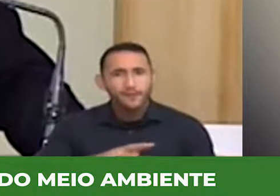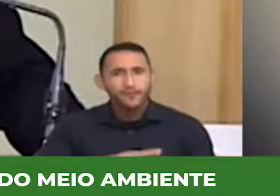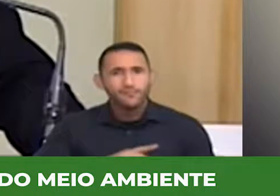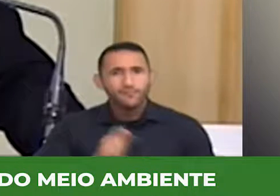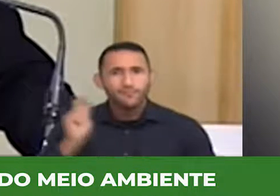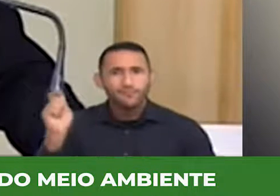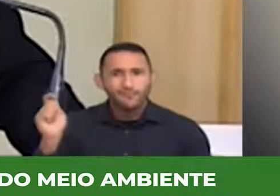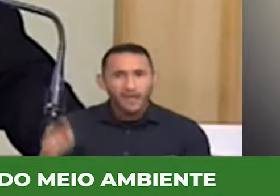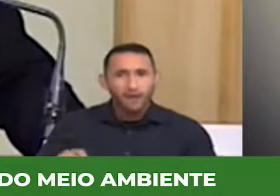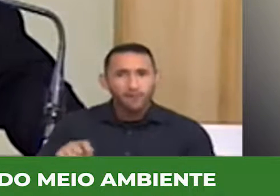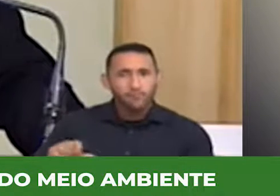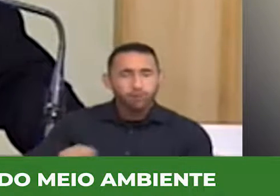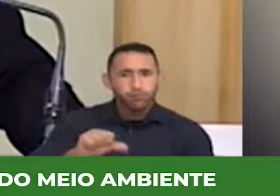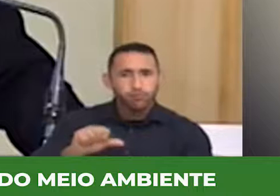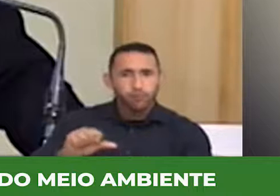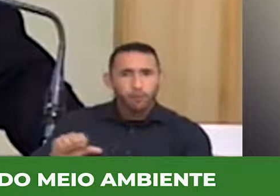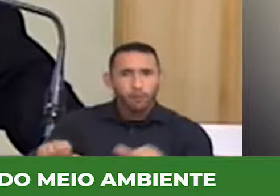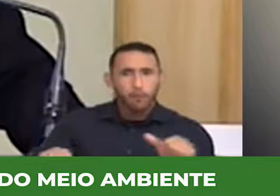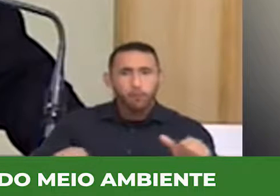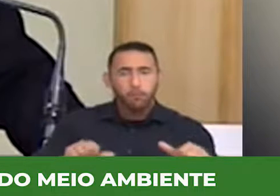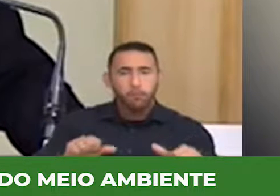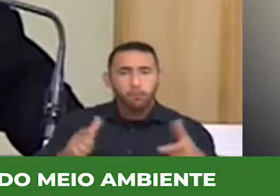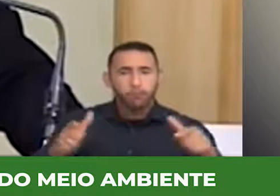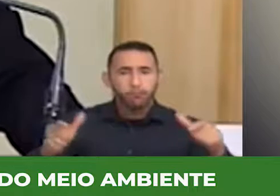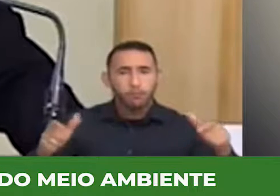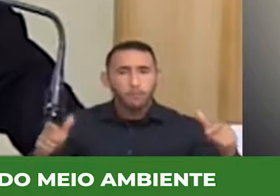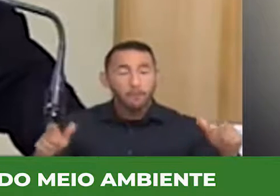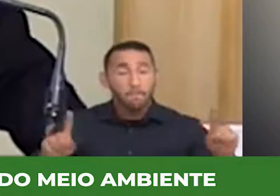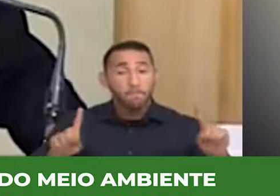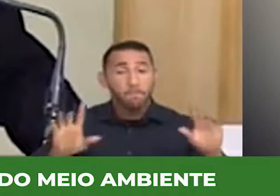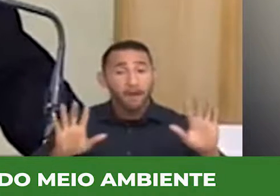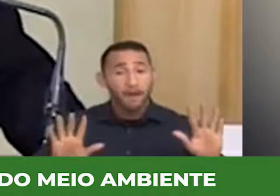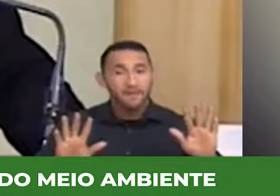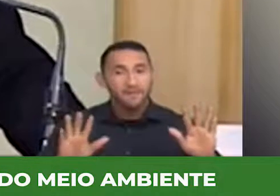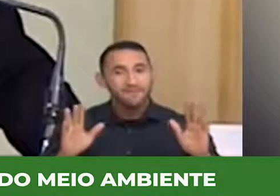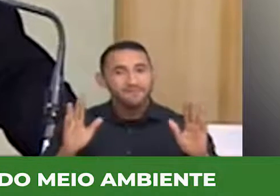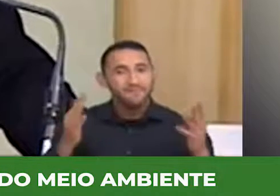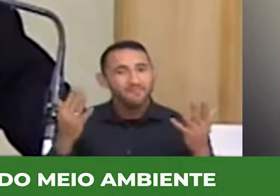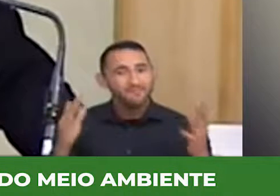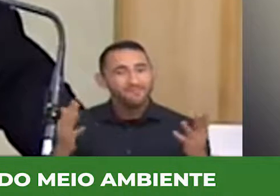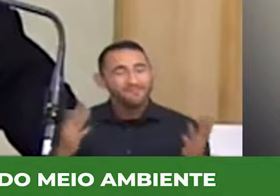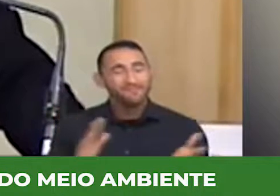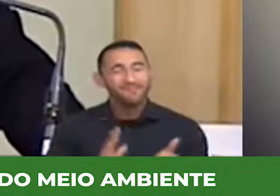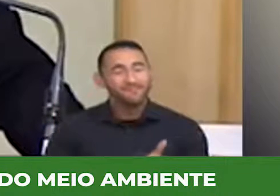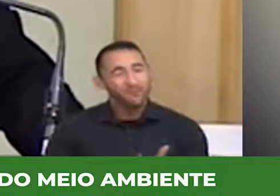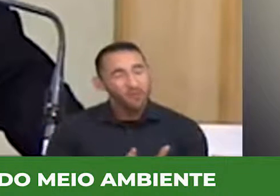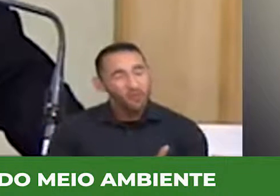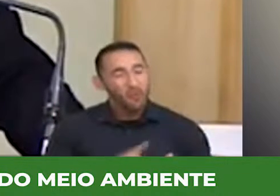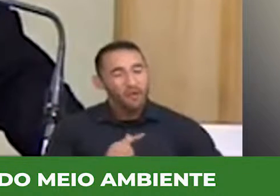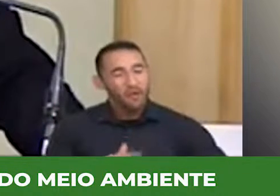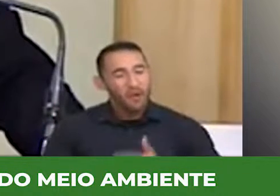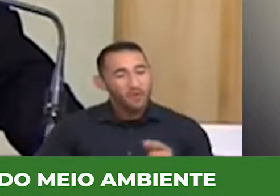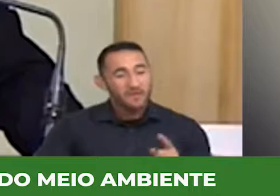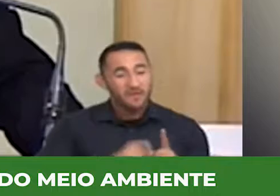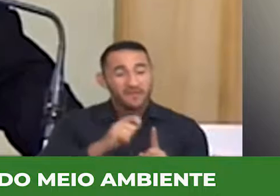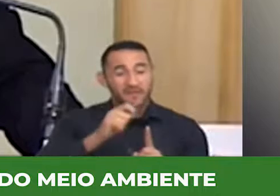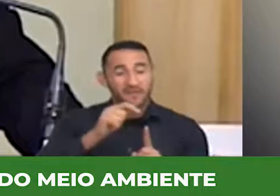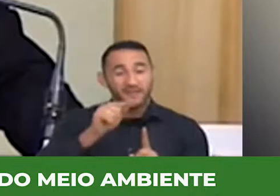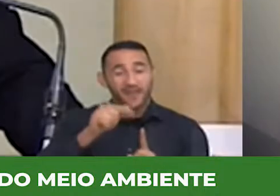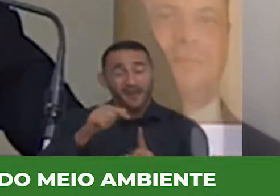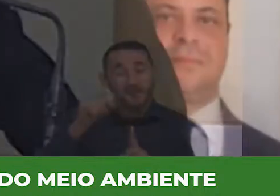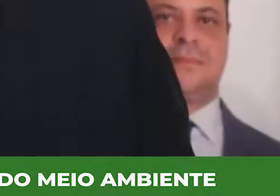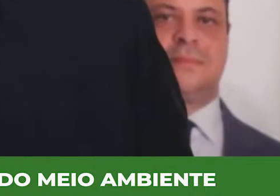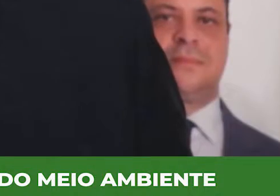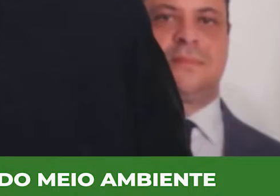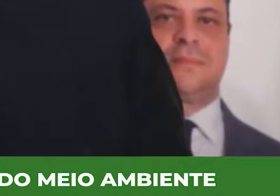avanço muito grande principalmente nessa questão mas eu quero dar os parabéns no serviço executado durante esses sete meses de